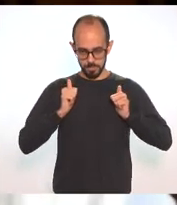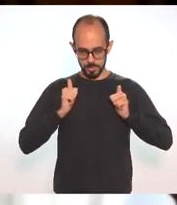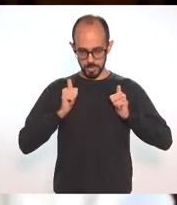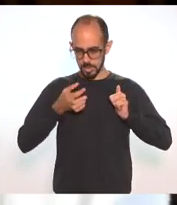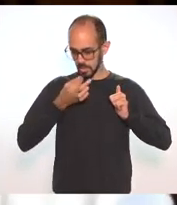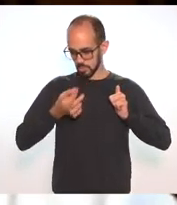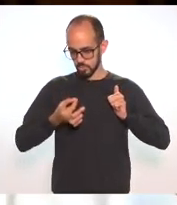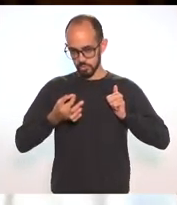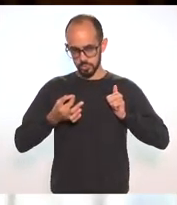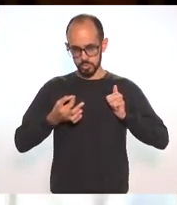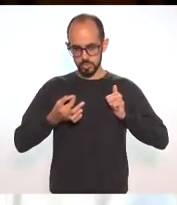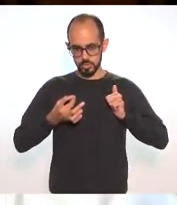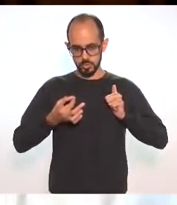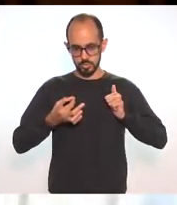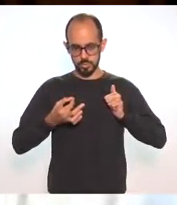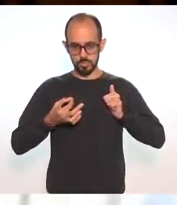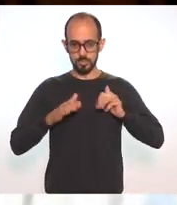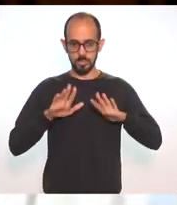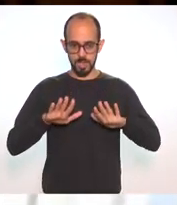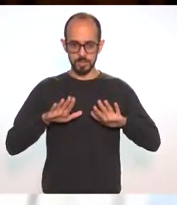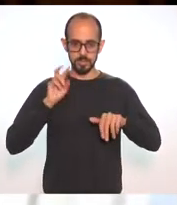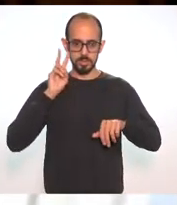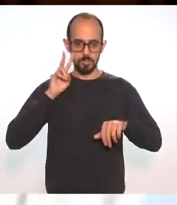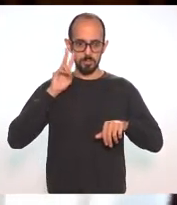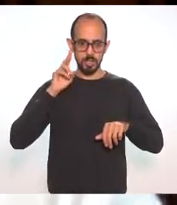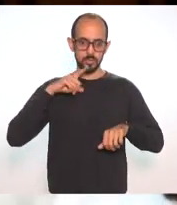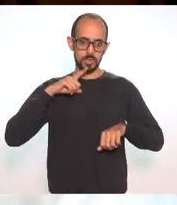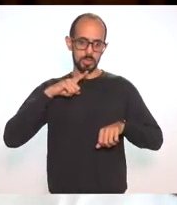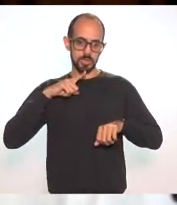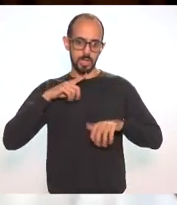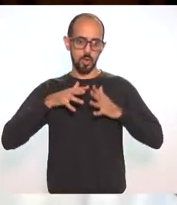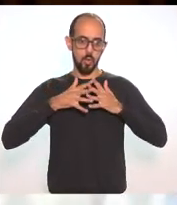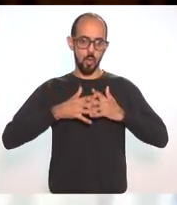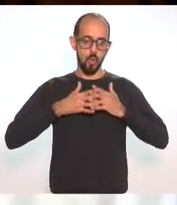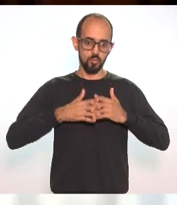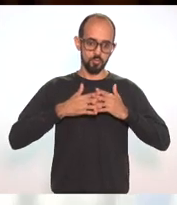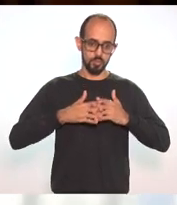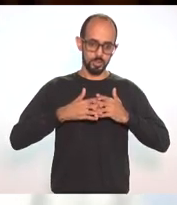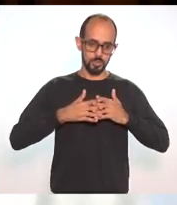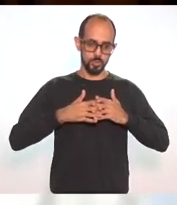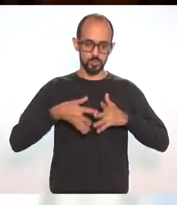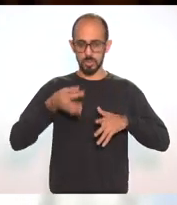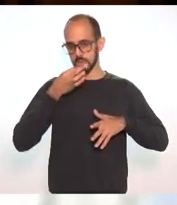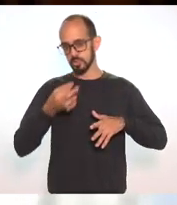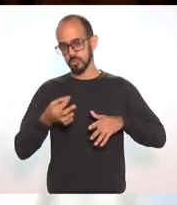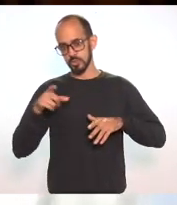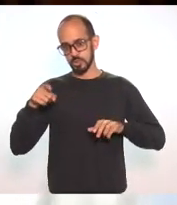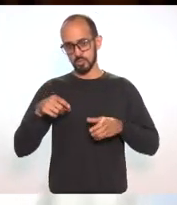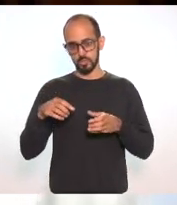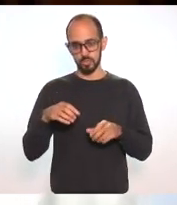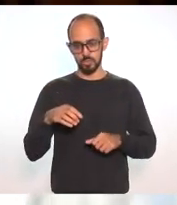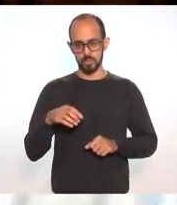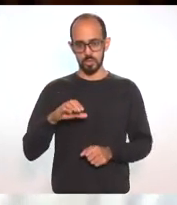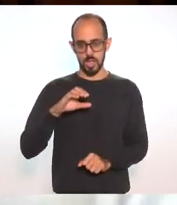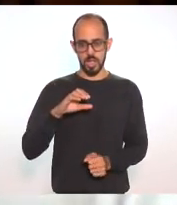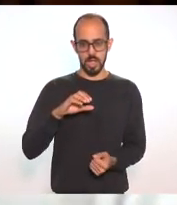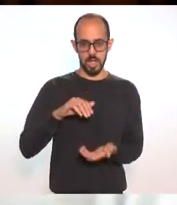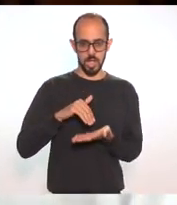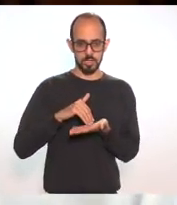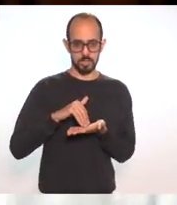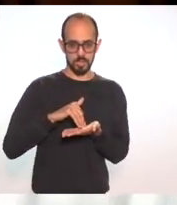para um outro parecerista, lembrando que existe um conflito entre o próprio parecer da comissão da Secretaria,